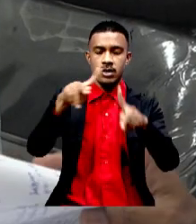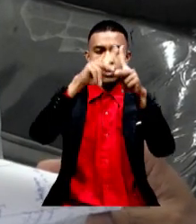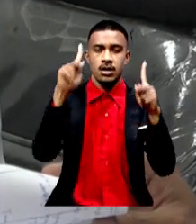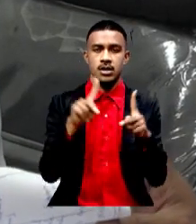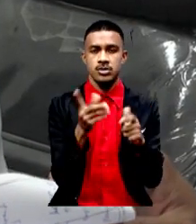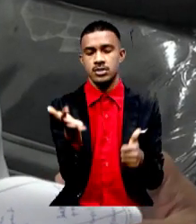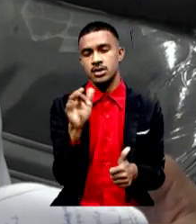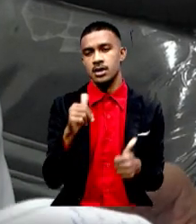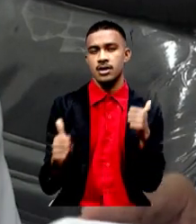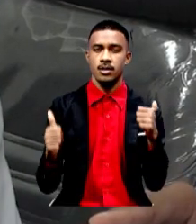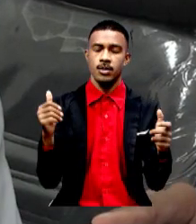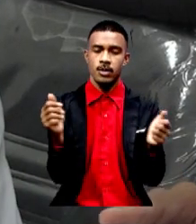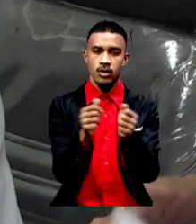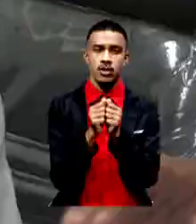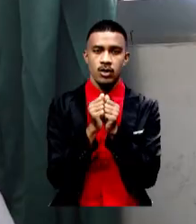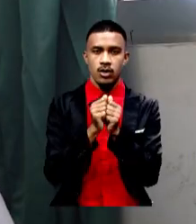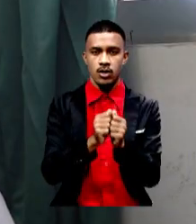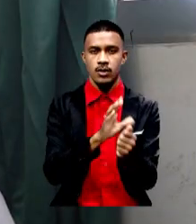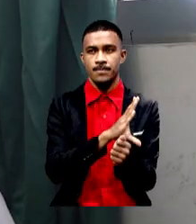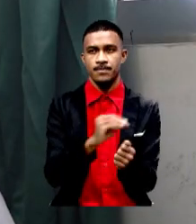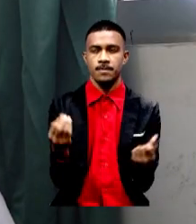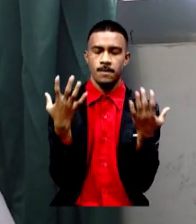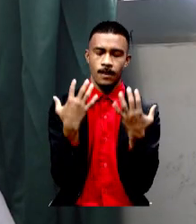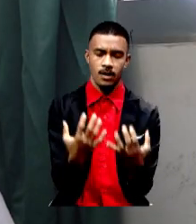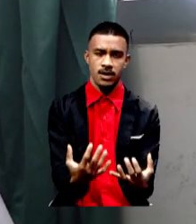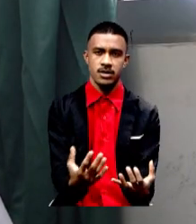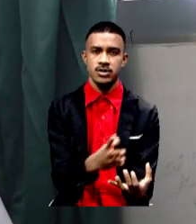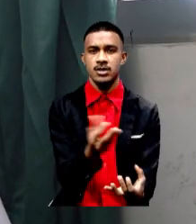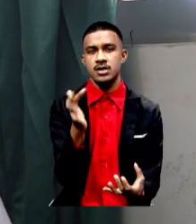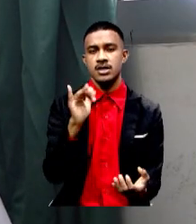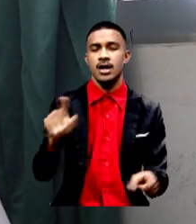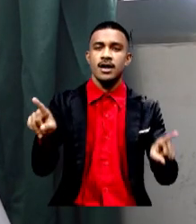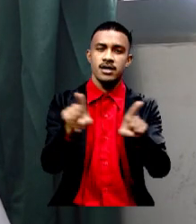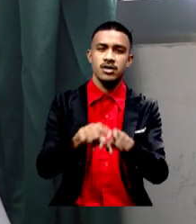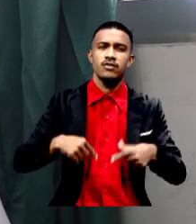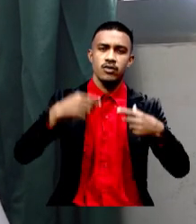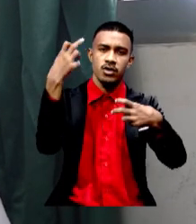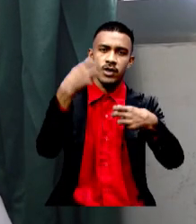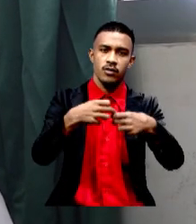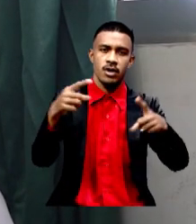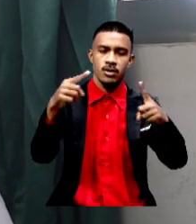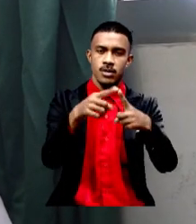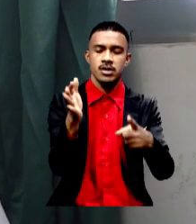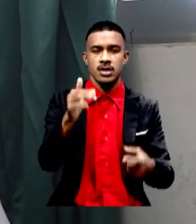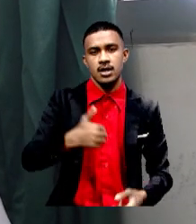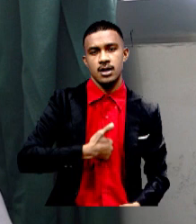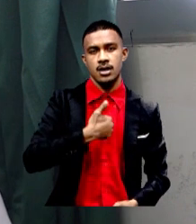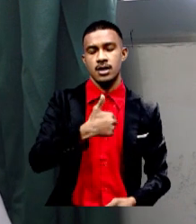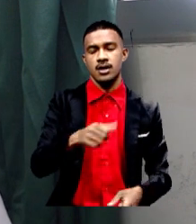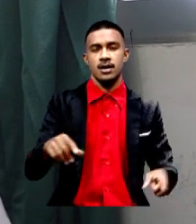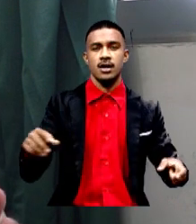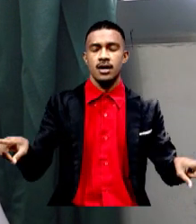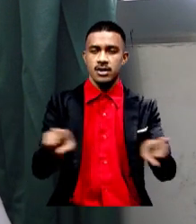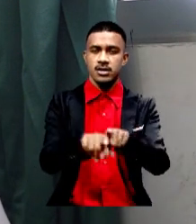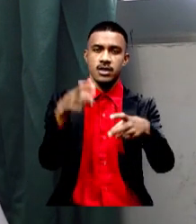maka ho agresivo. Sira sai amiasa ba sirene ni an, sai amiasa ba ema